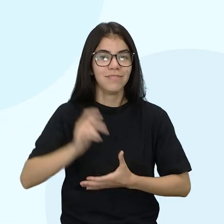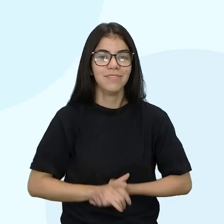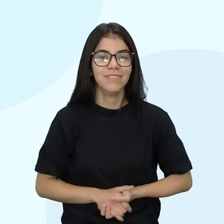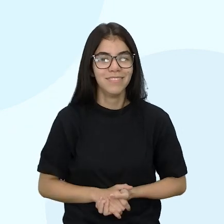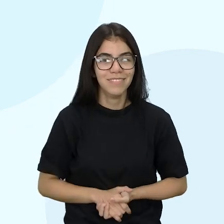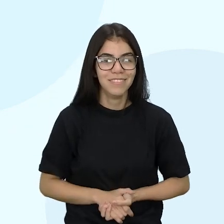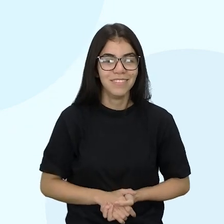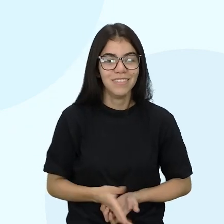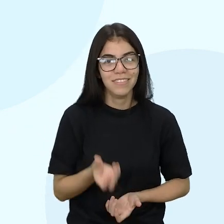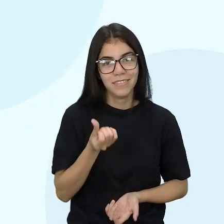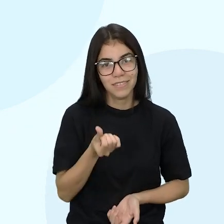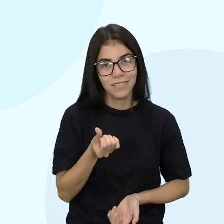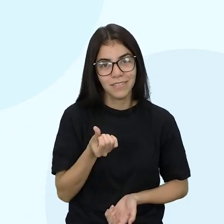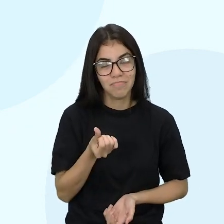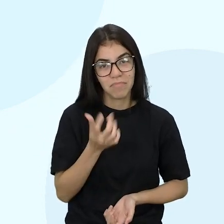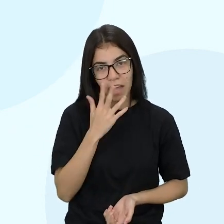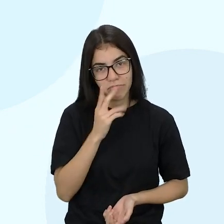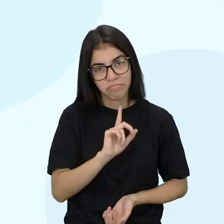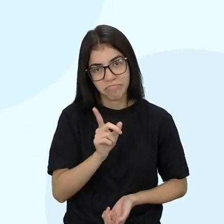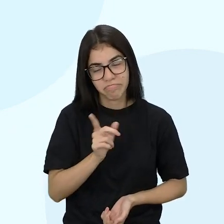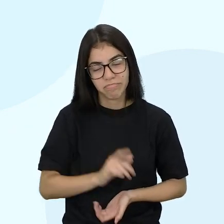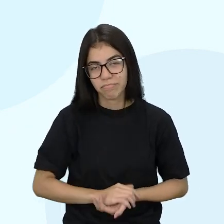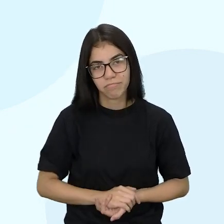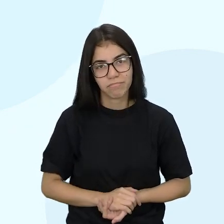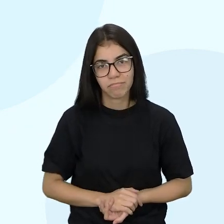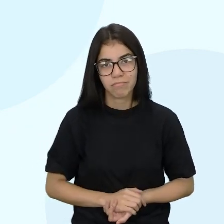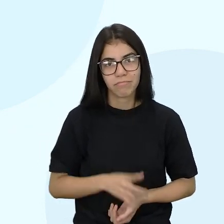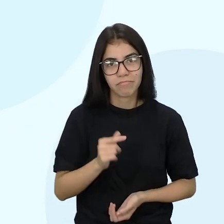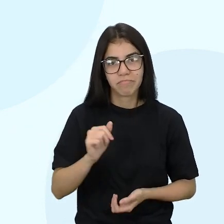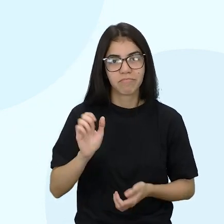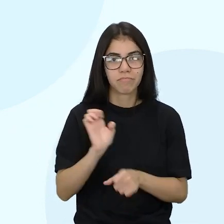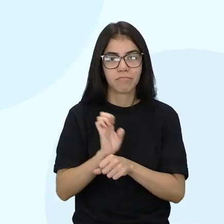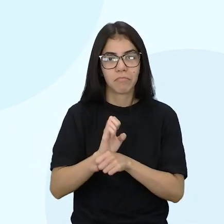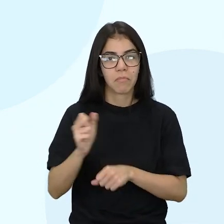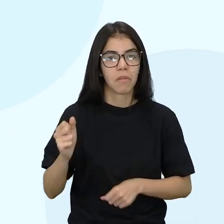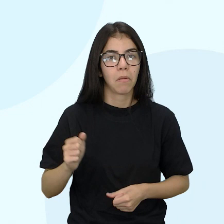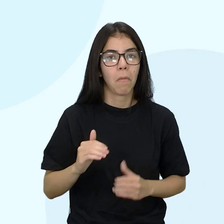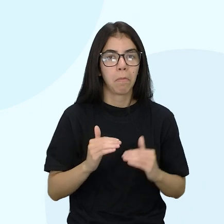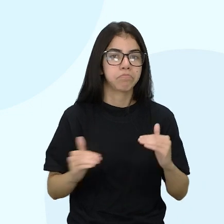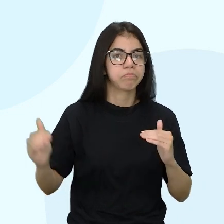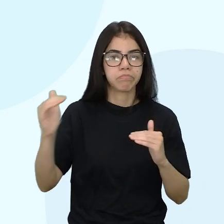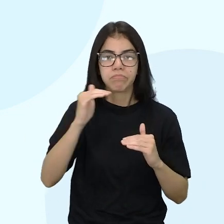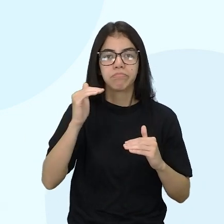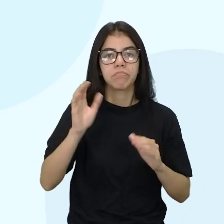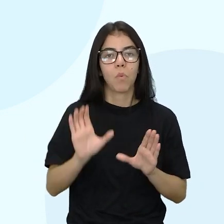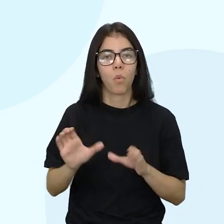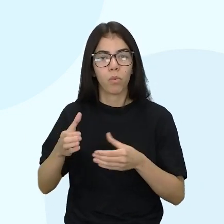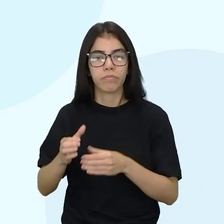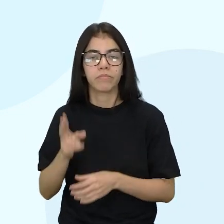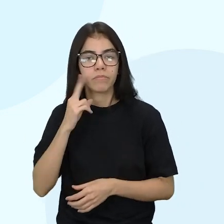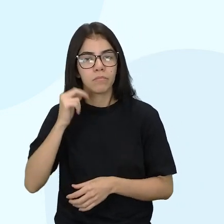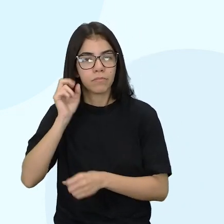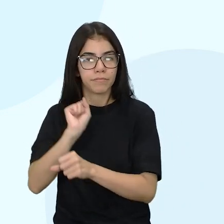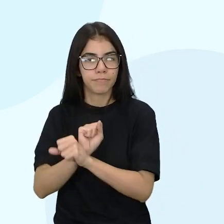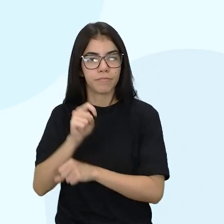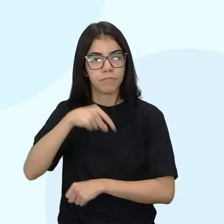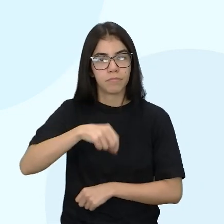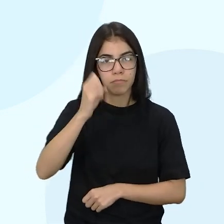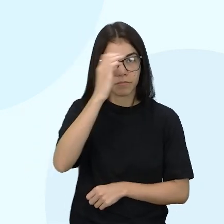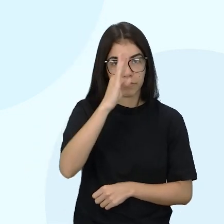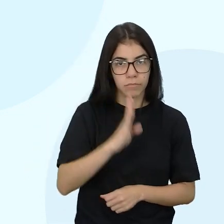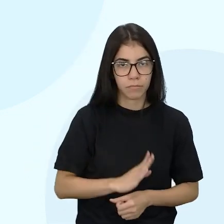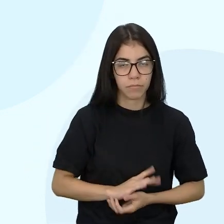6. Então, acredito que não, né? Não é o estado com maior concentração de quilombos no